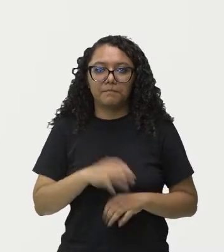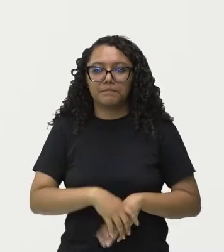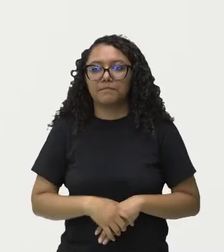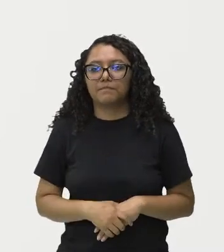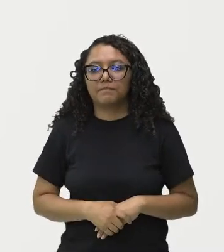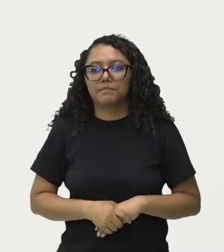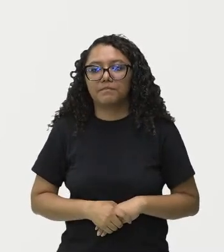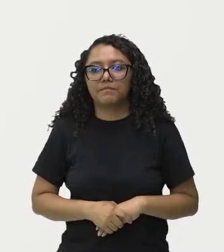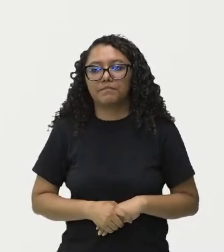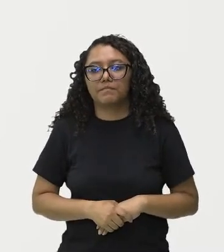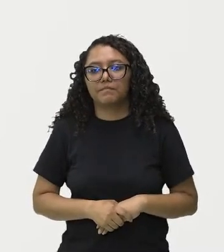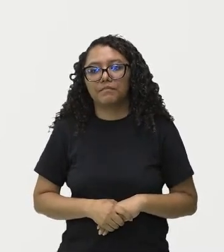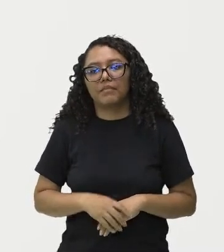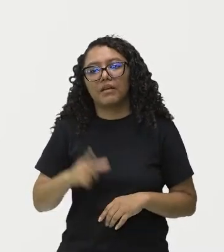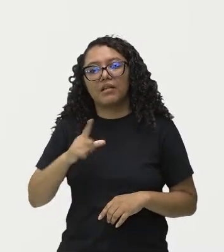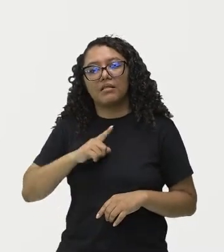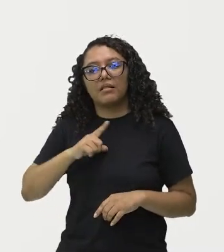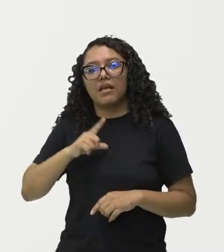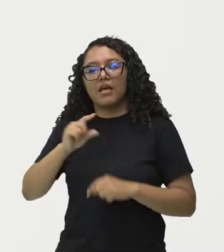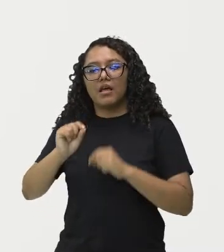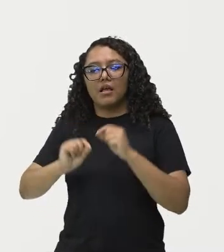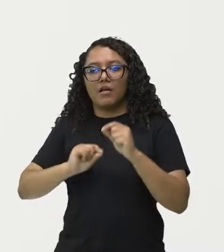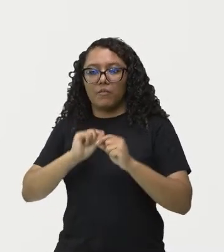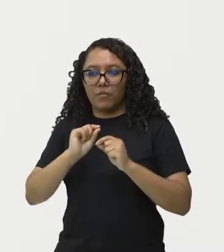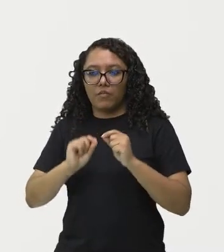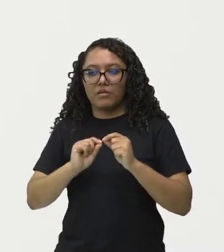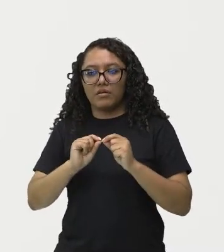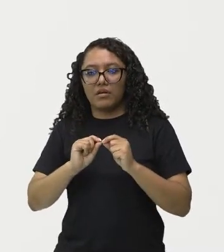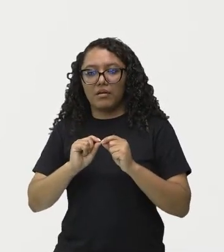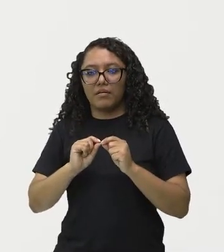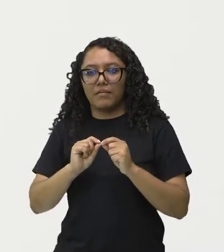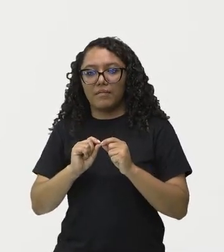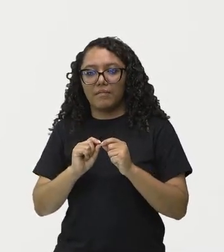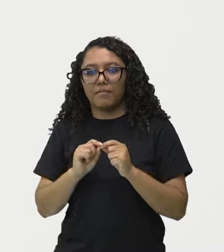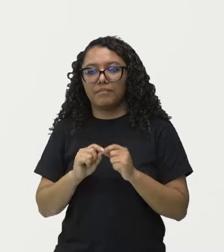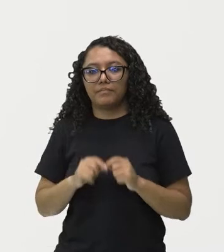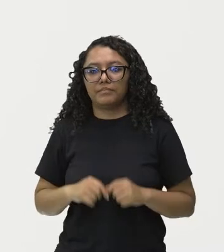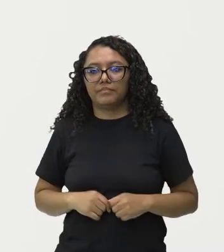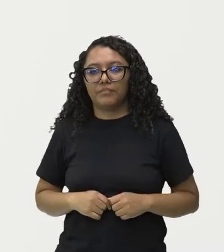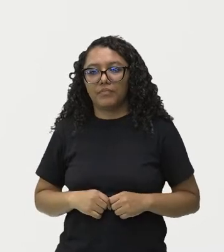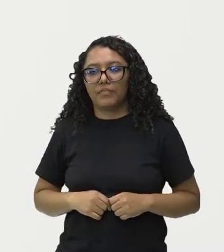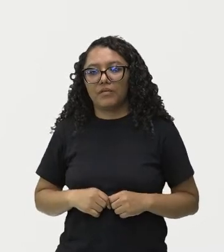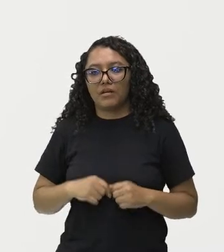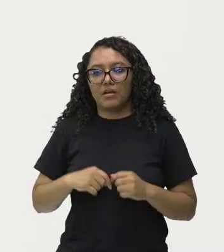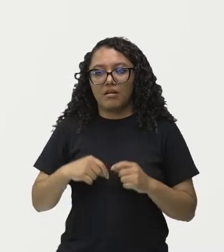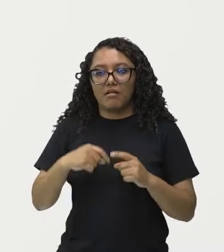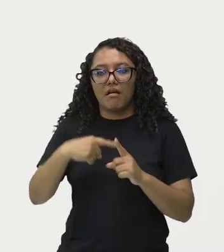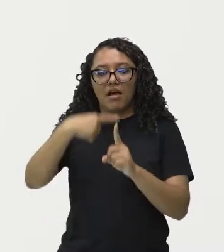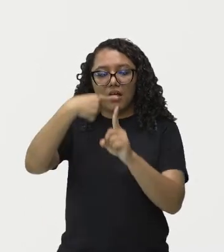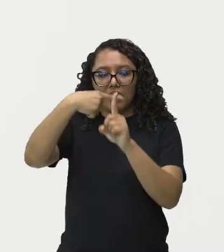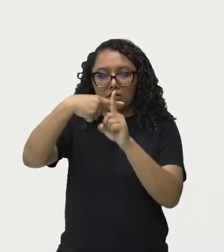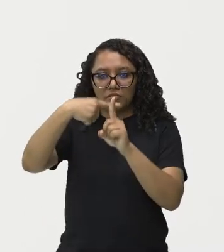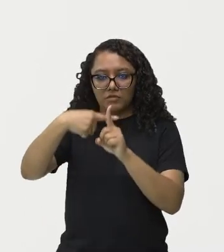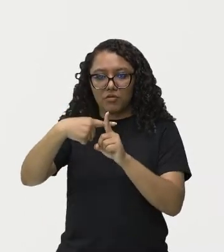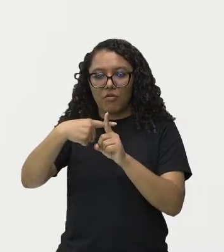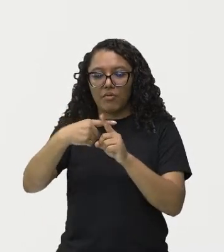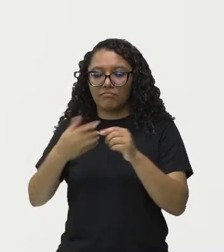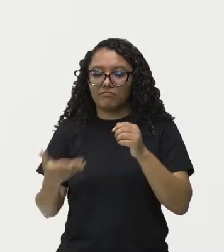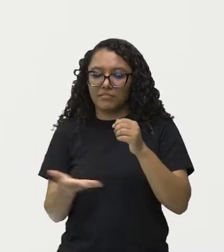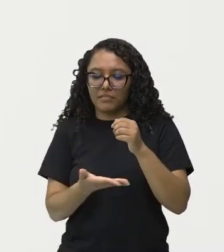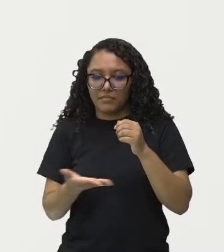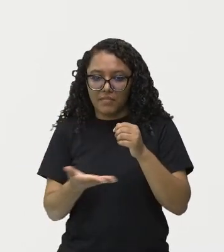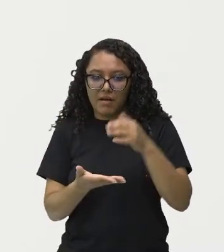Que é formada com base na soma das áreas, né? Que é formada com base na soma das